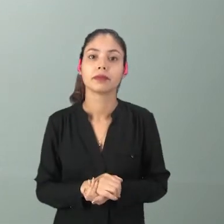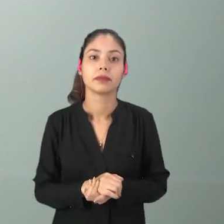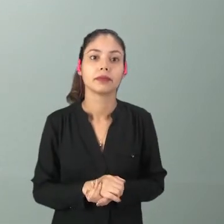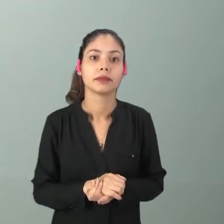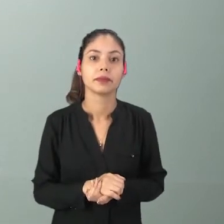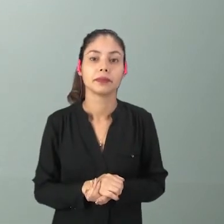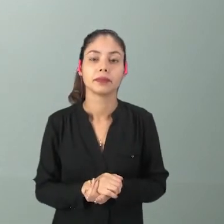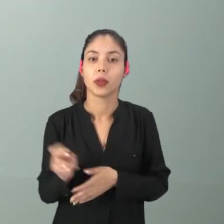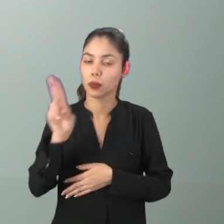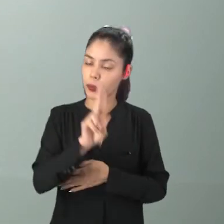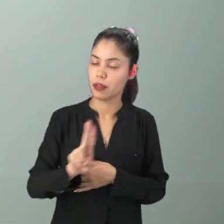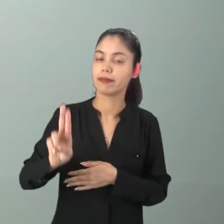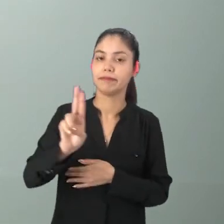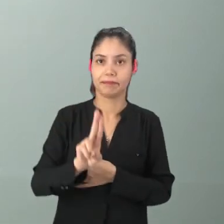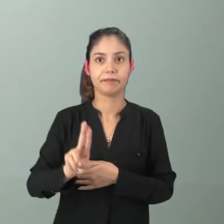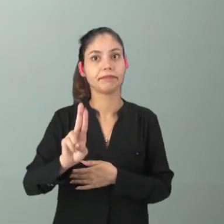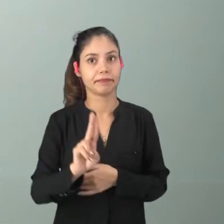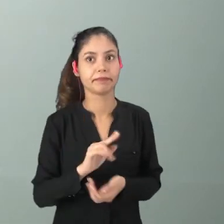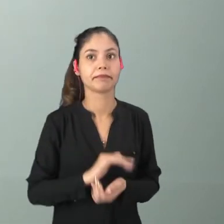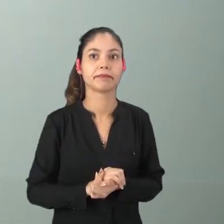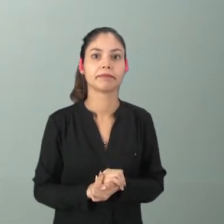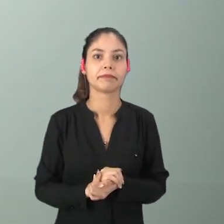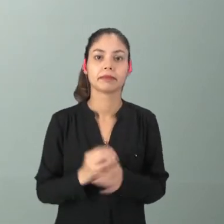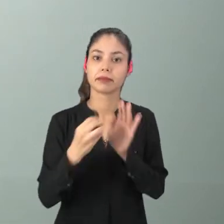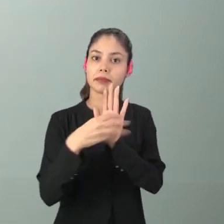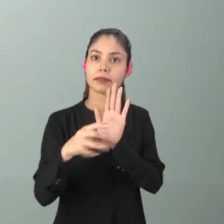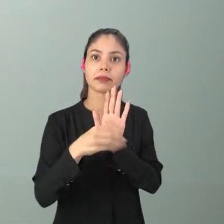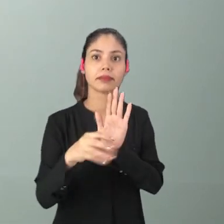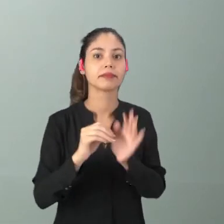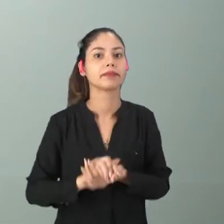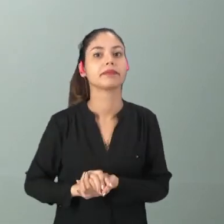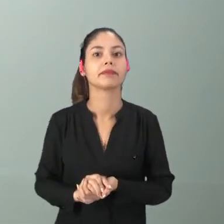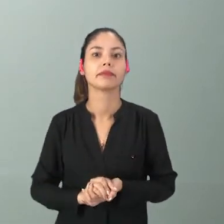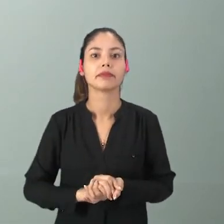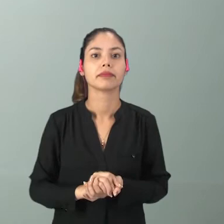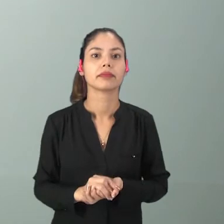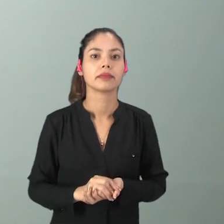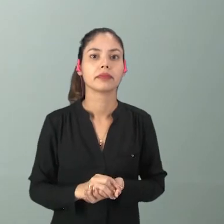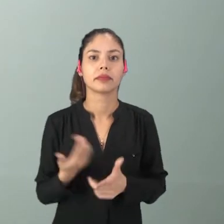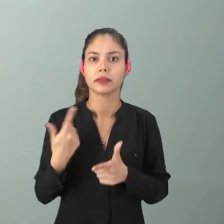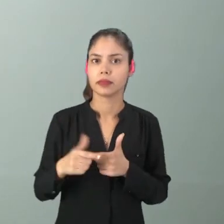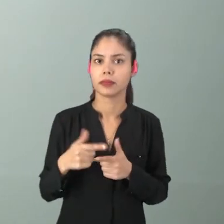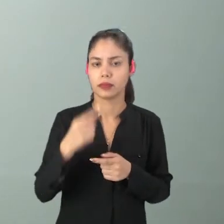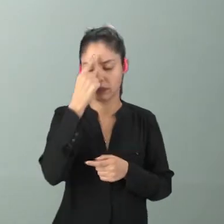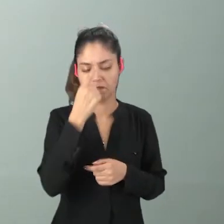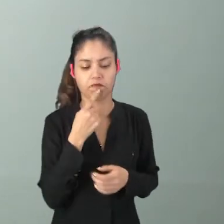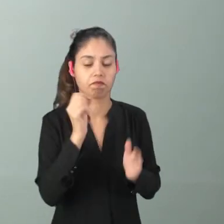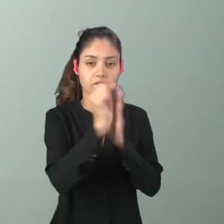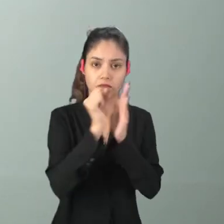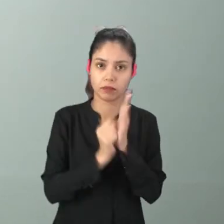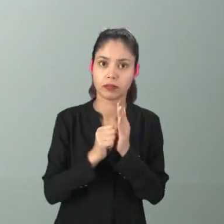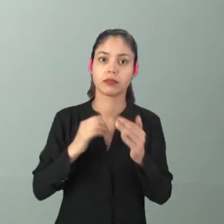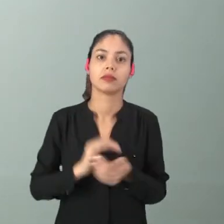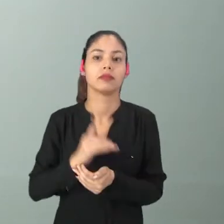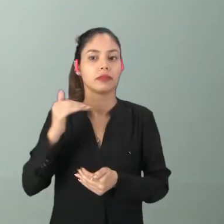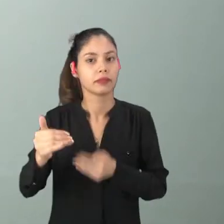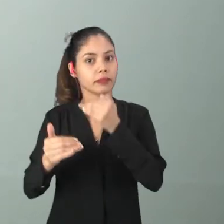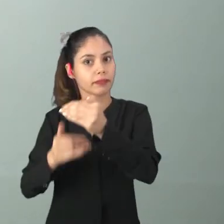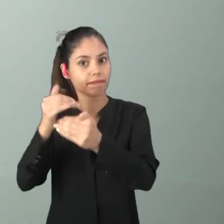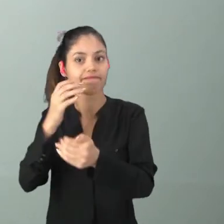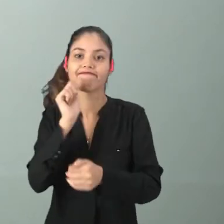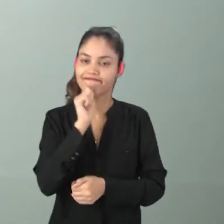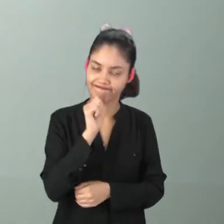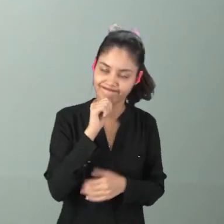muito utilizado nas mídias, de forma geral, há pelo menos mais de um século, e vai continuar sendo